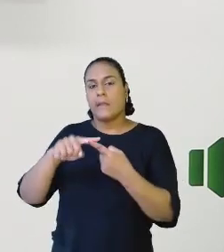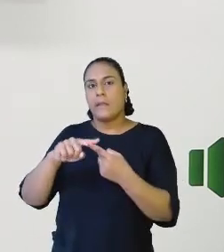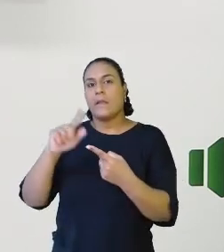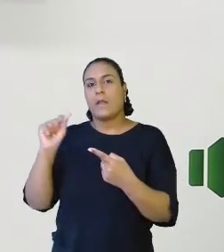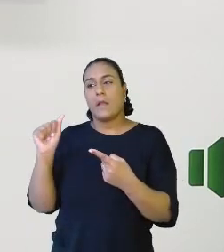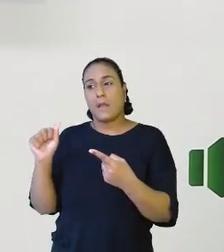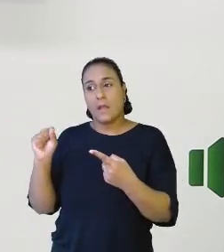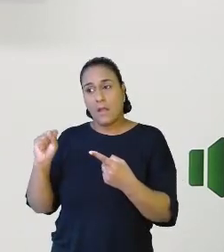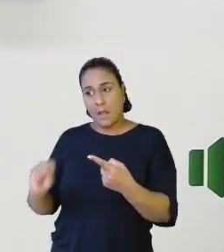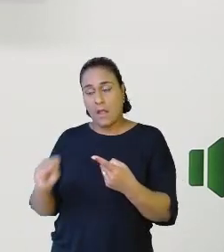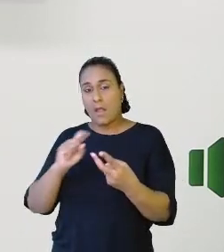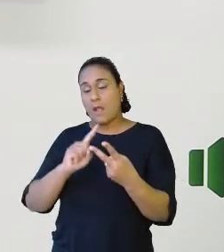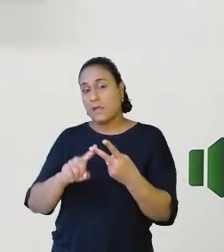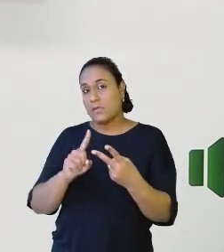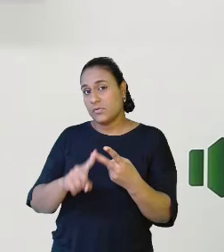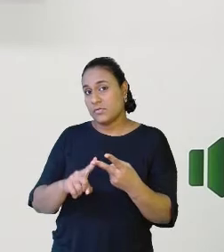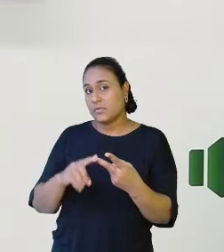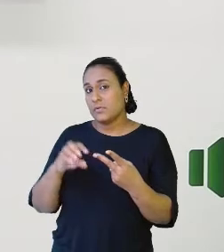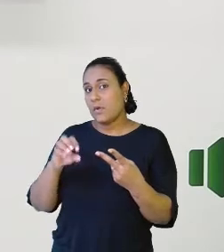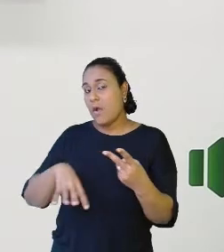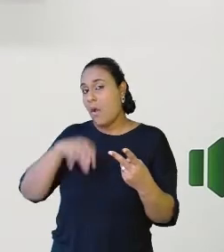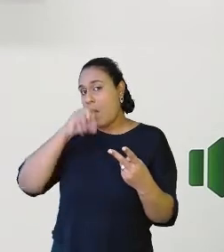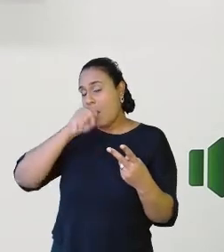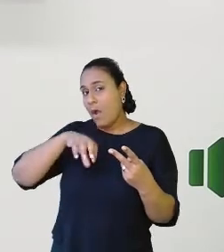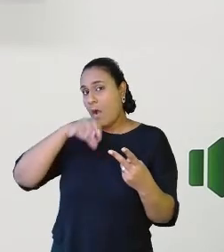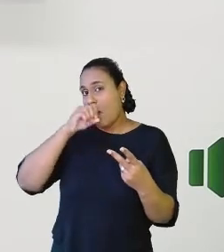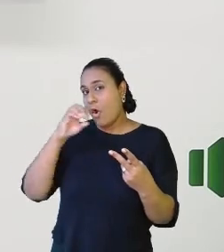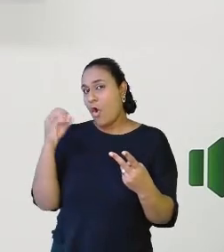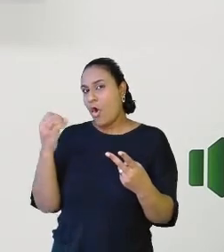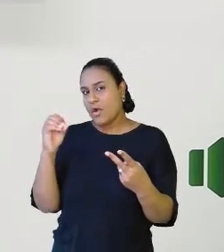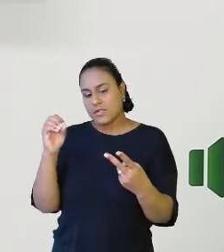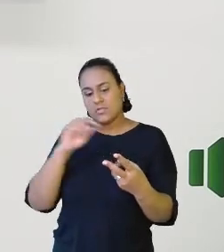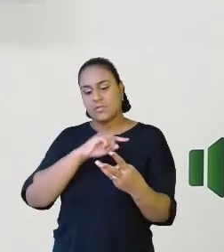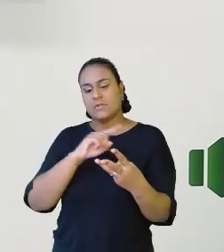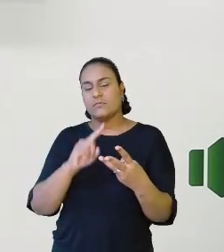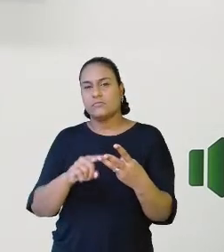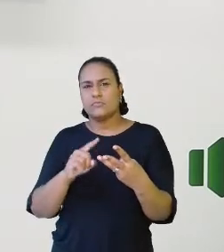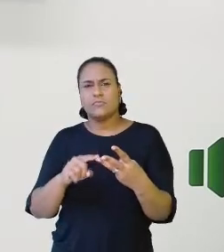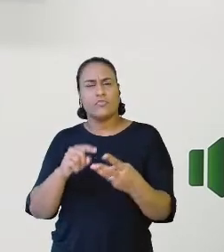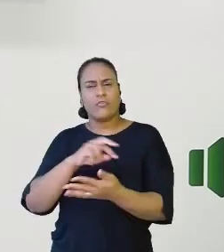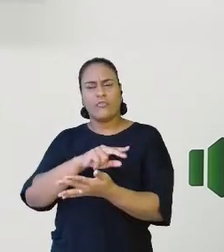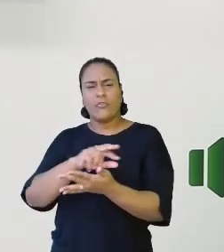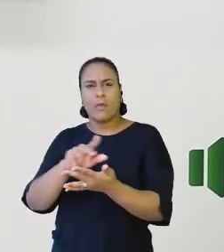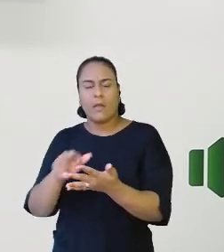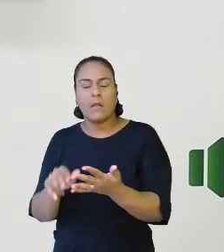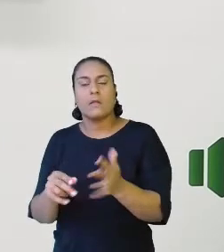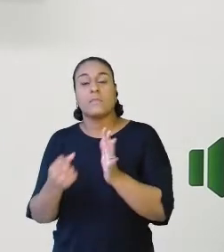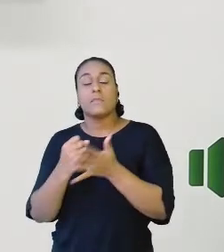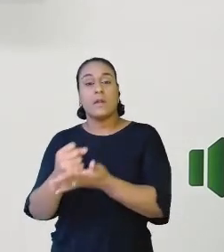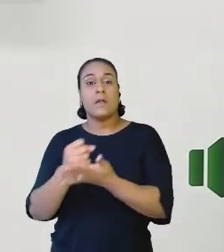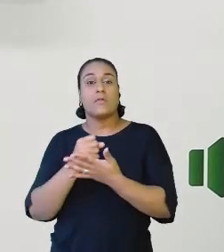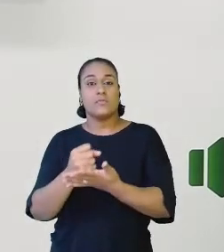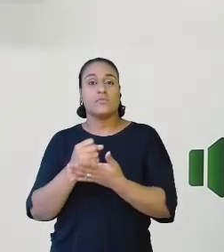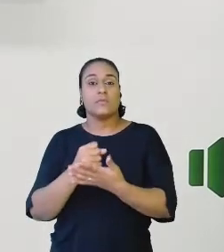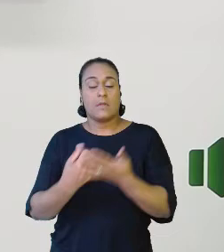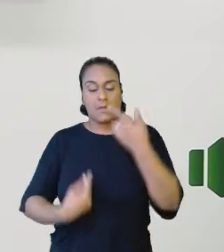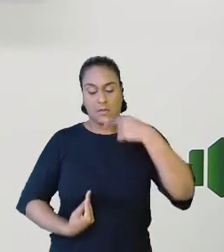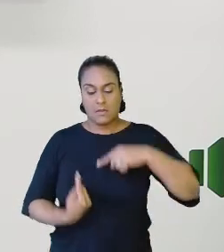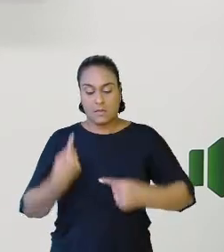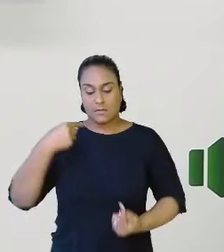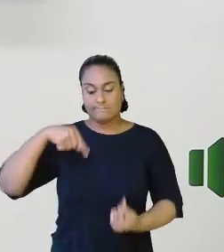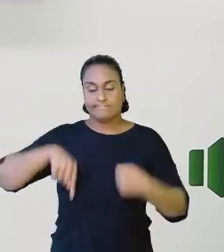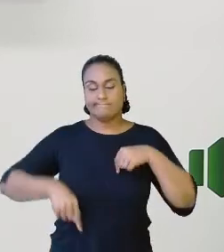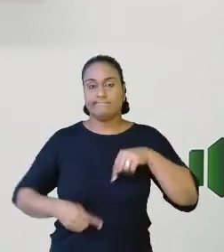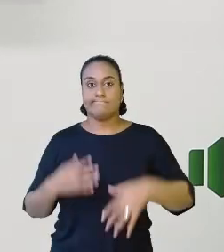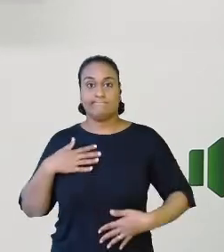oxigênio, nutrientes, o sangue vai estar fazendo com que isso circule no nosso corpo. E